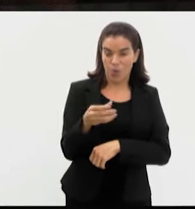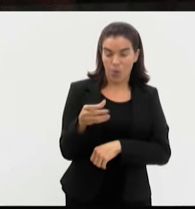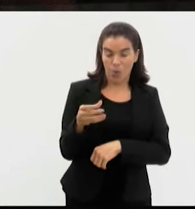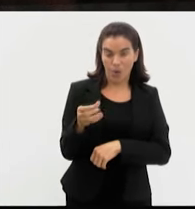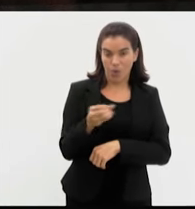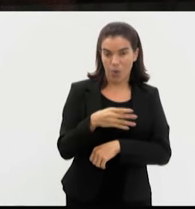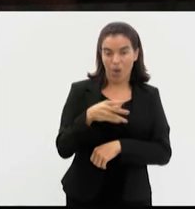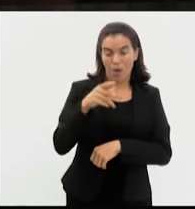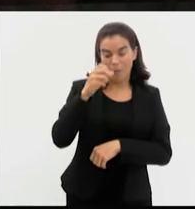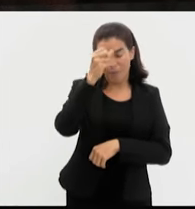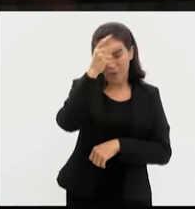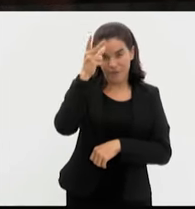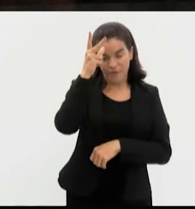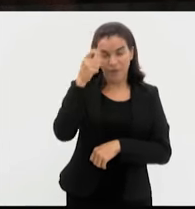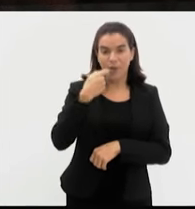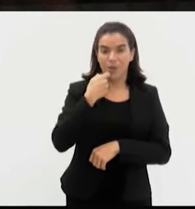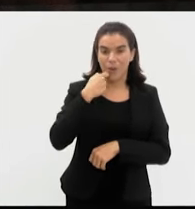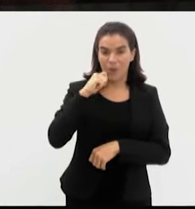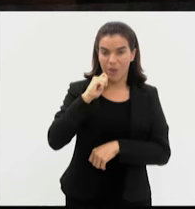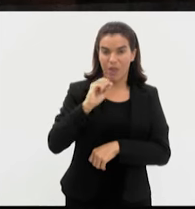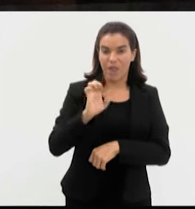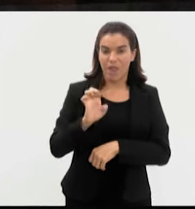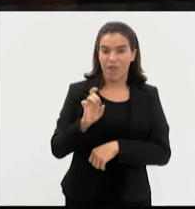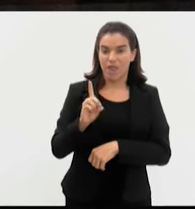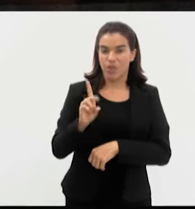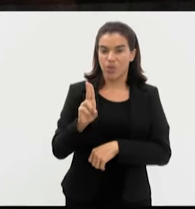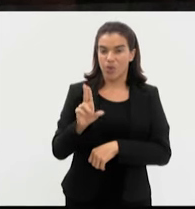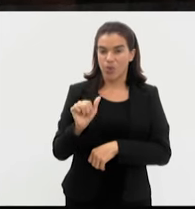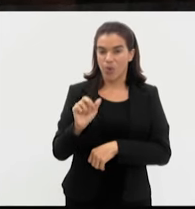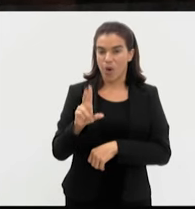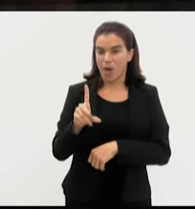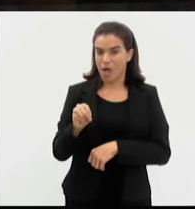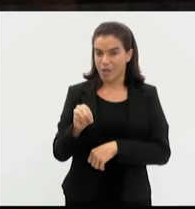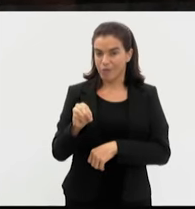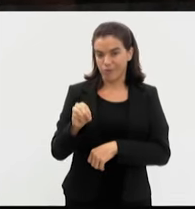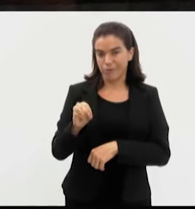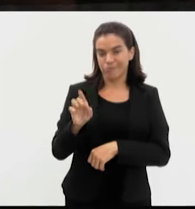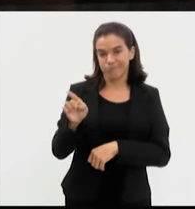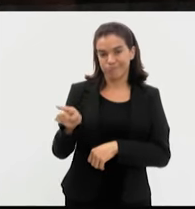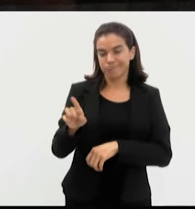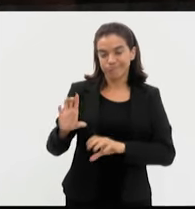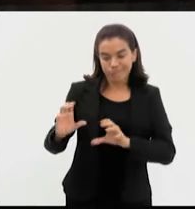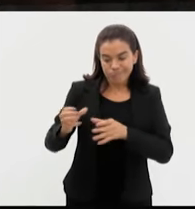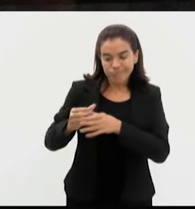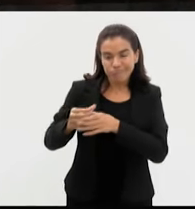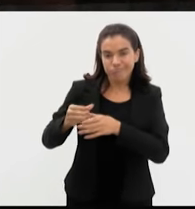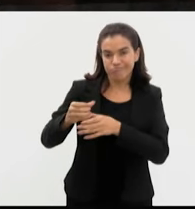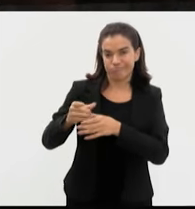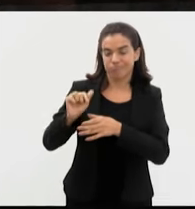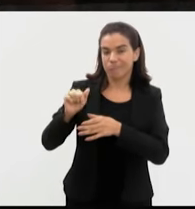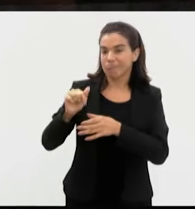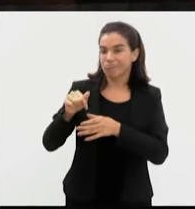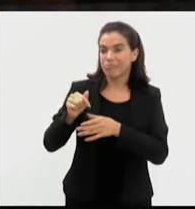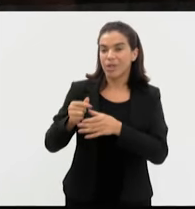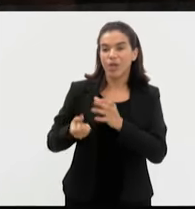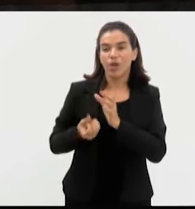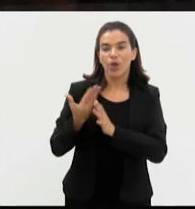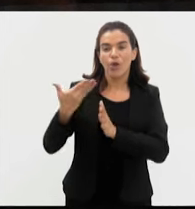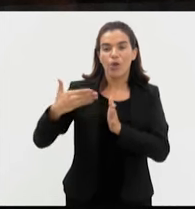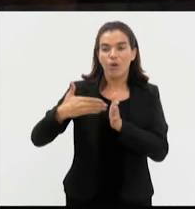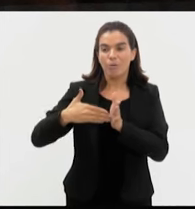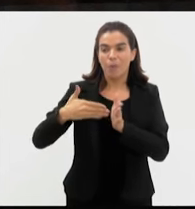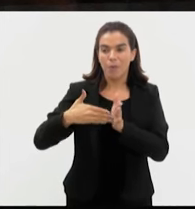Eduardo paz que infelizmente tenho certeza sua cúpula lá fez uma restrição